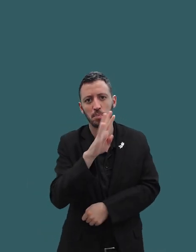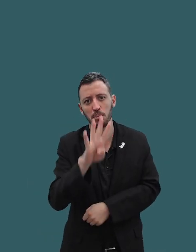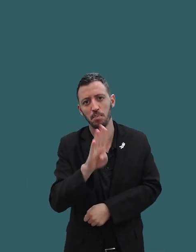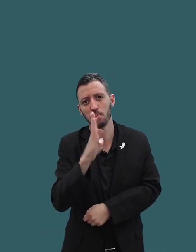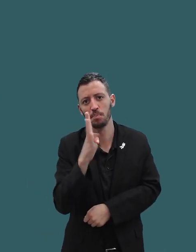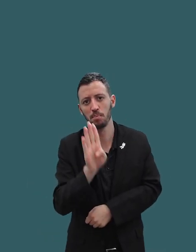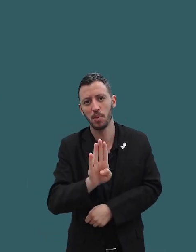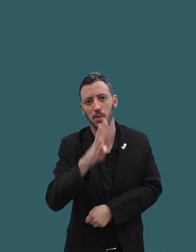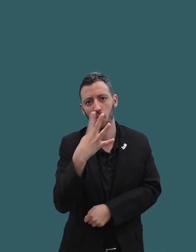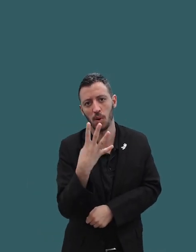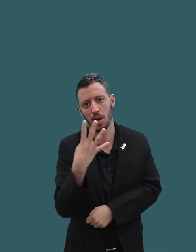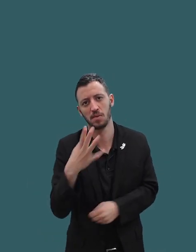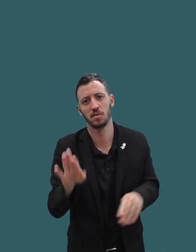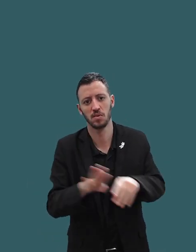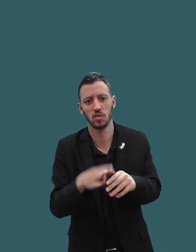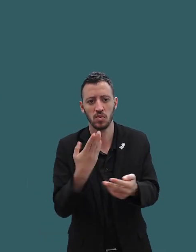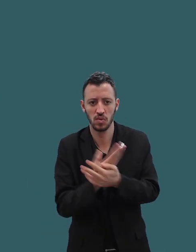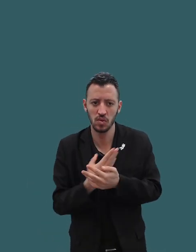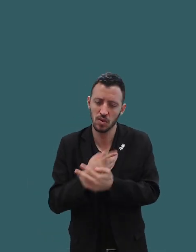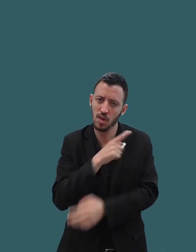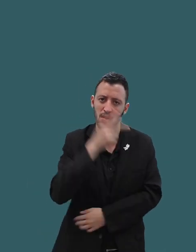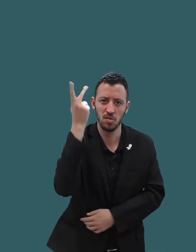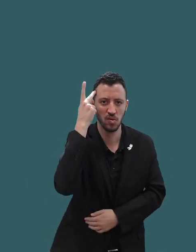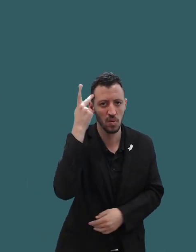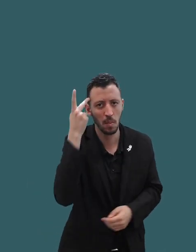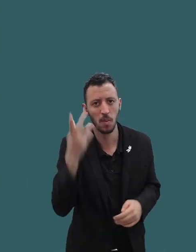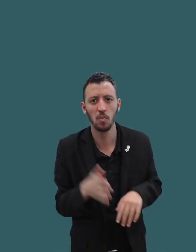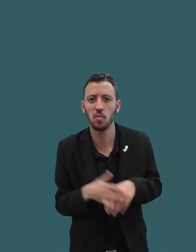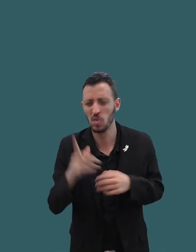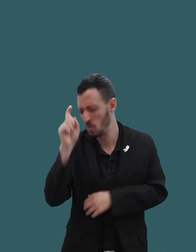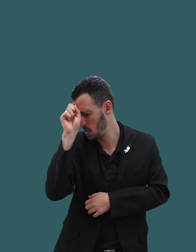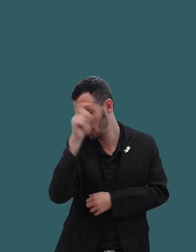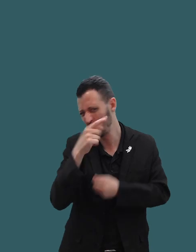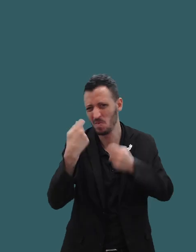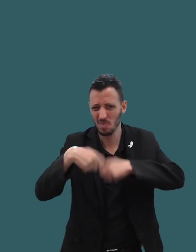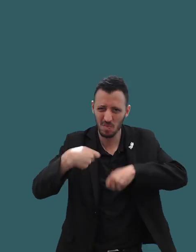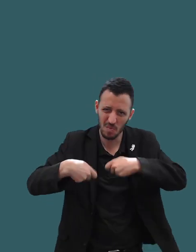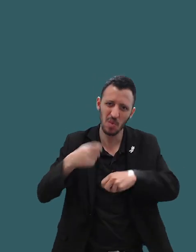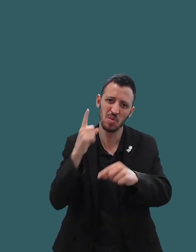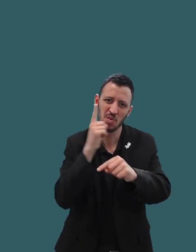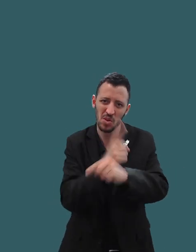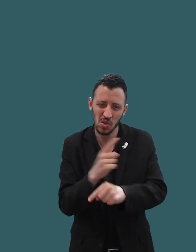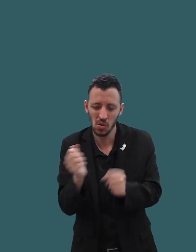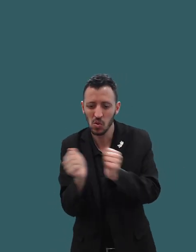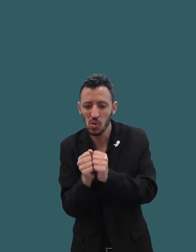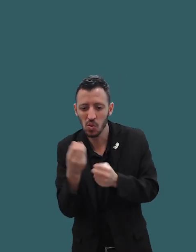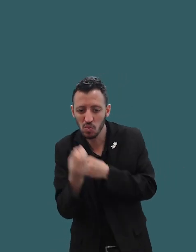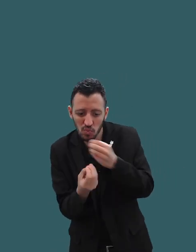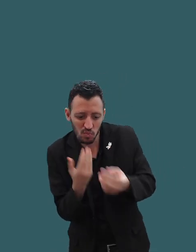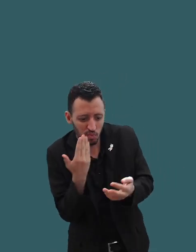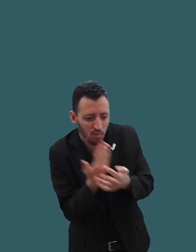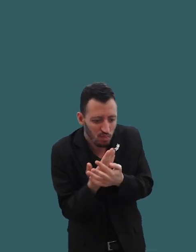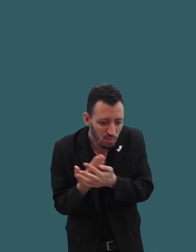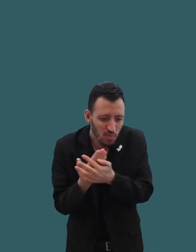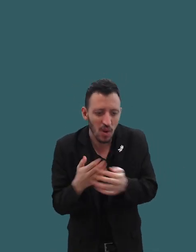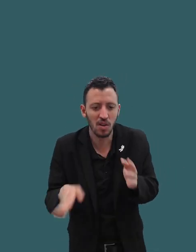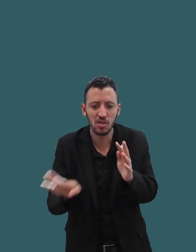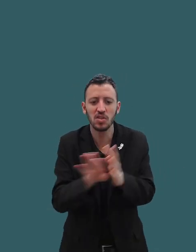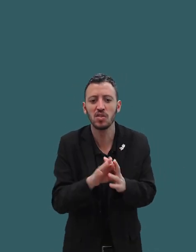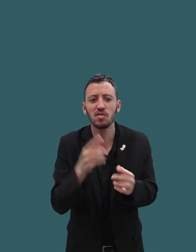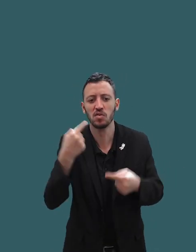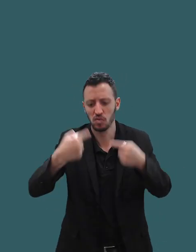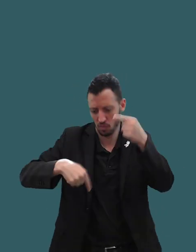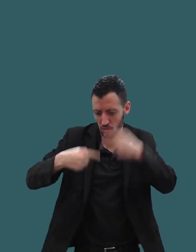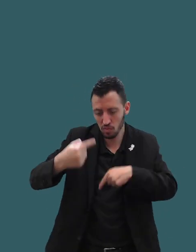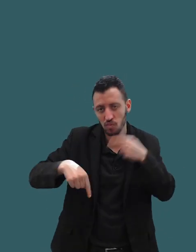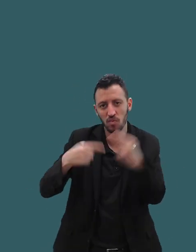do Pirambu, no estado do Ceará, lá em Fortaleza? É difícil. Então, eu preciso encontrar os meios, e esses meios é você chegar até ele, você